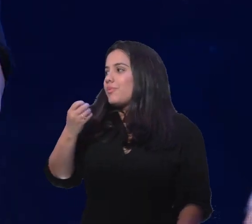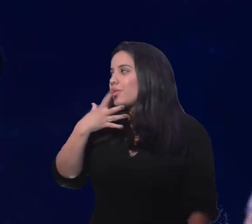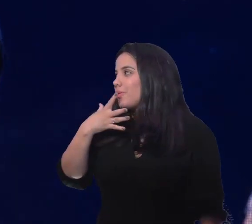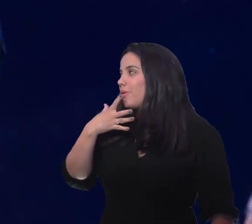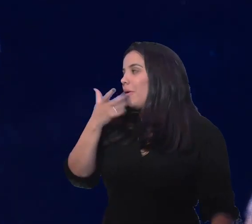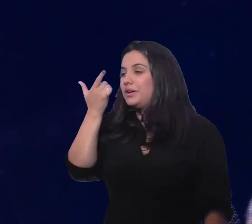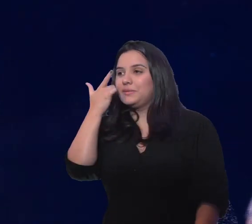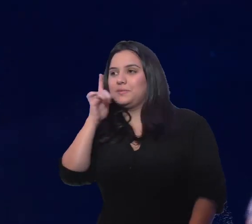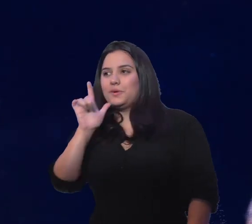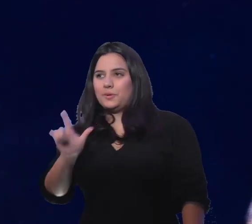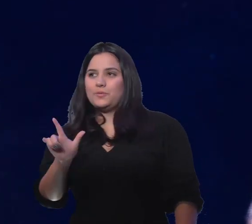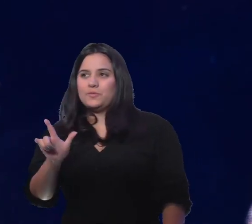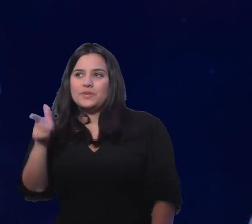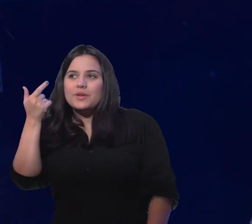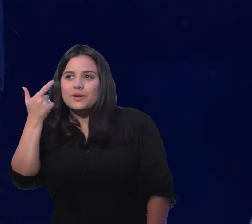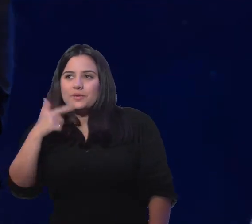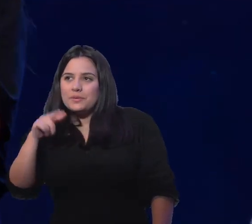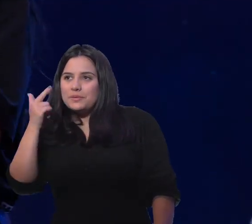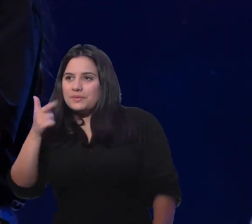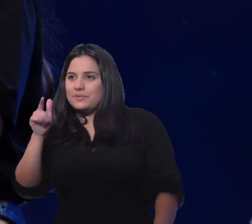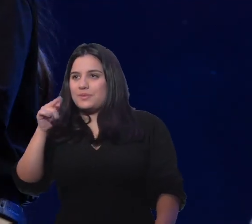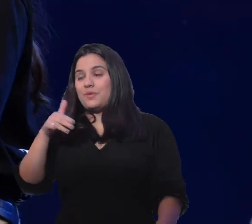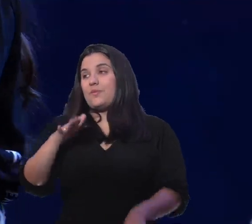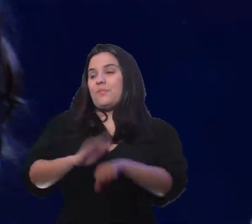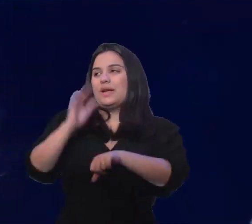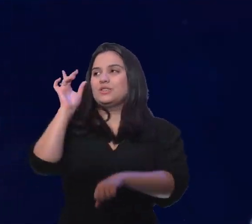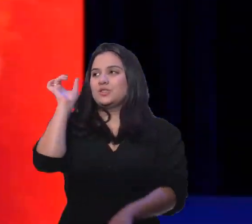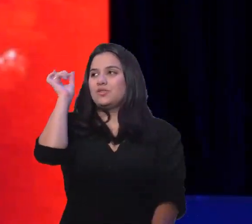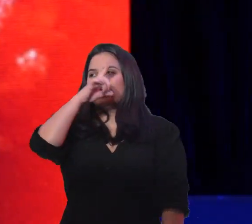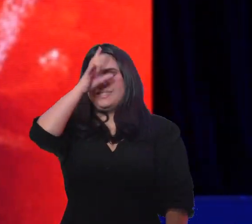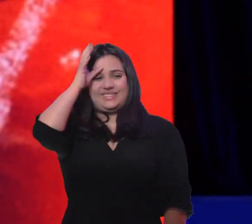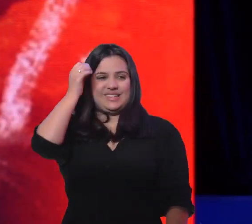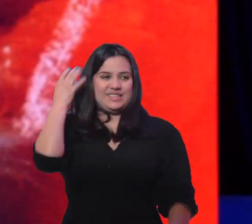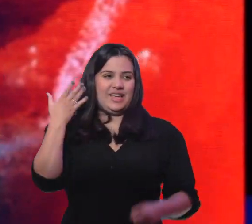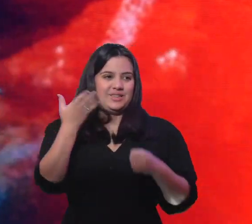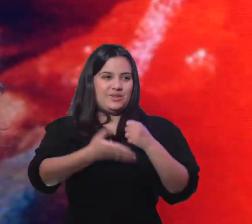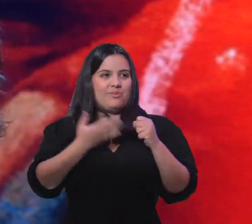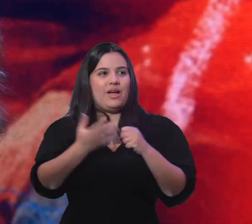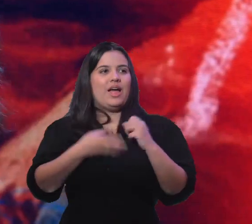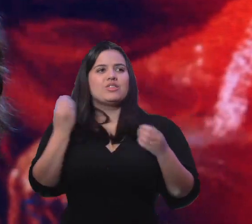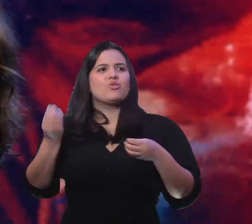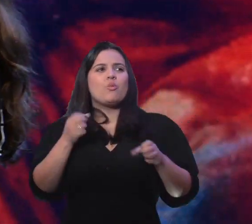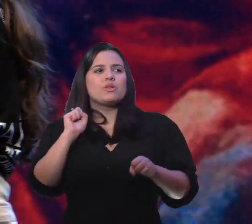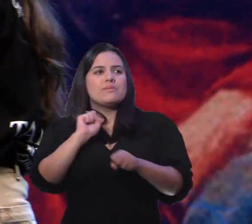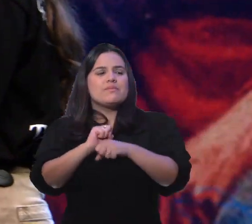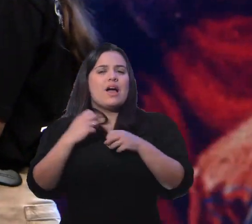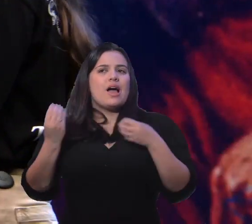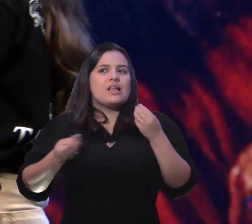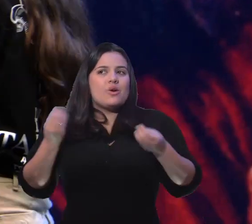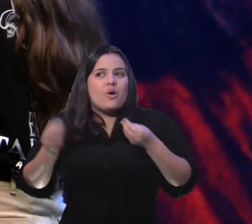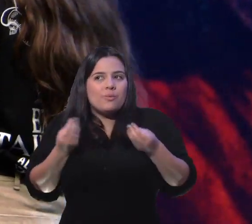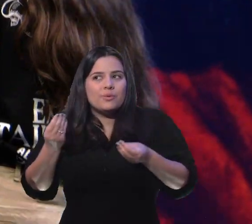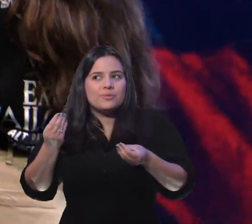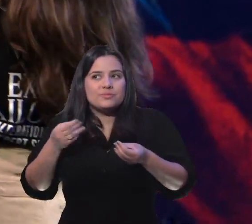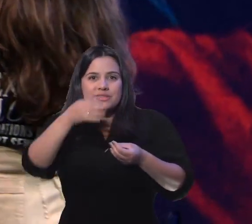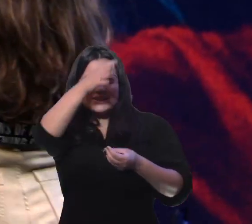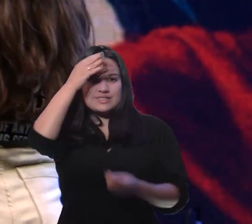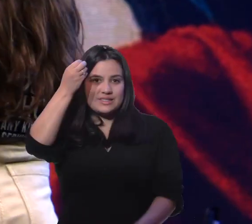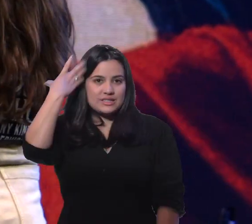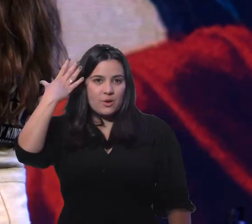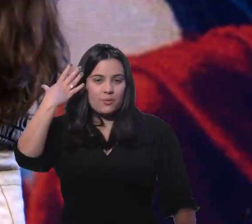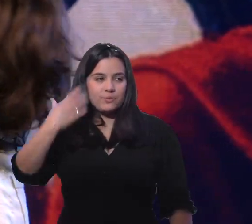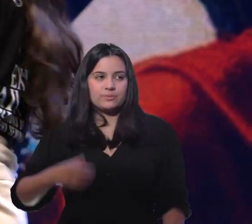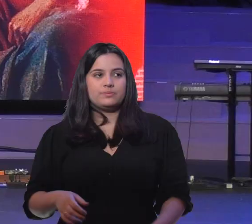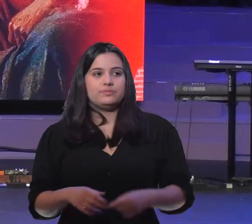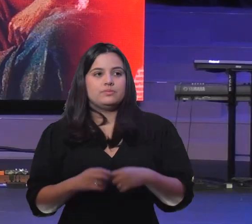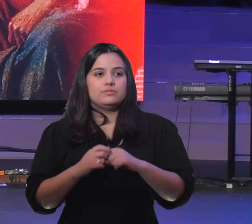vou no jeito mais difícil e esquece o básico, como que freia, como que para e tal.